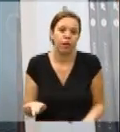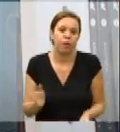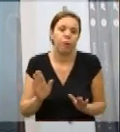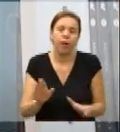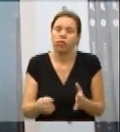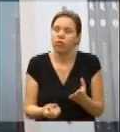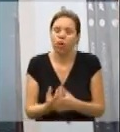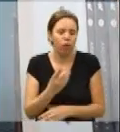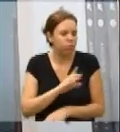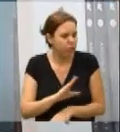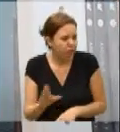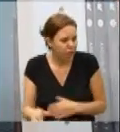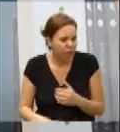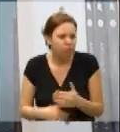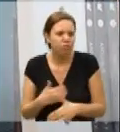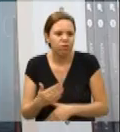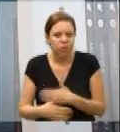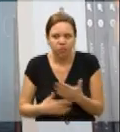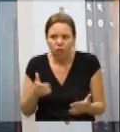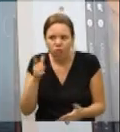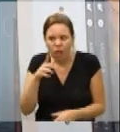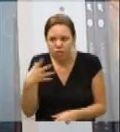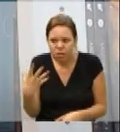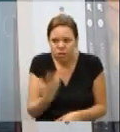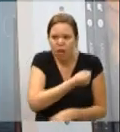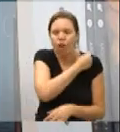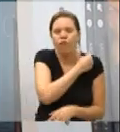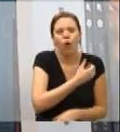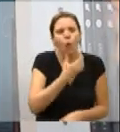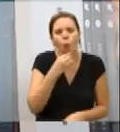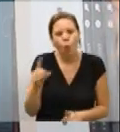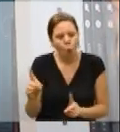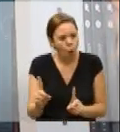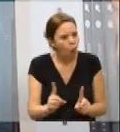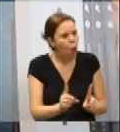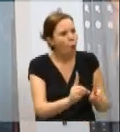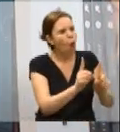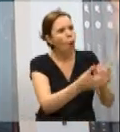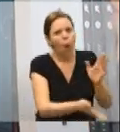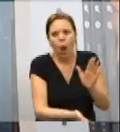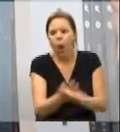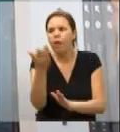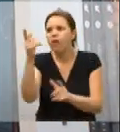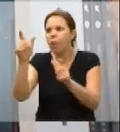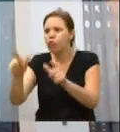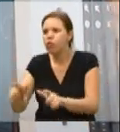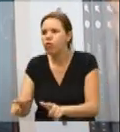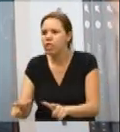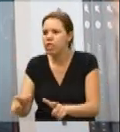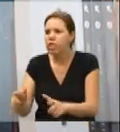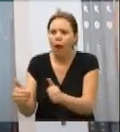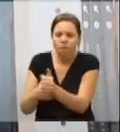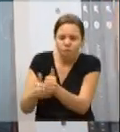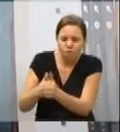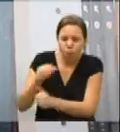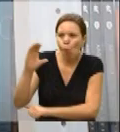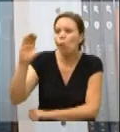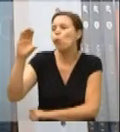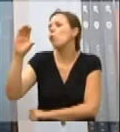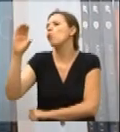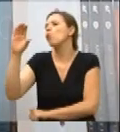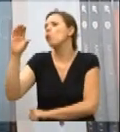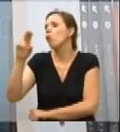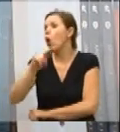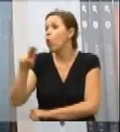que isso não acontece, porque ela é salva por um homem que leva ela para uma cidade secreta e mágica, né, que dá nome ao livro, que é